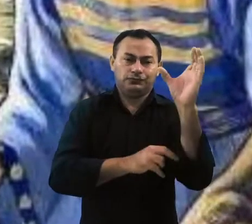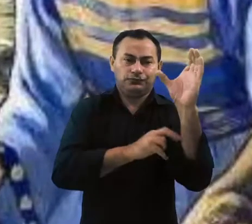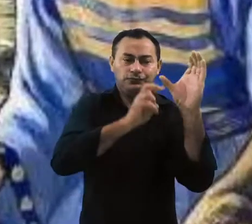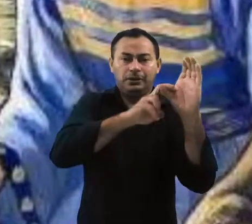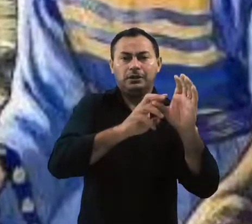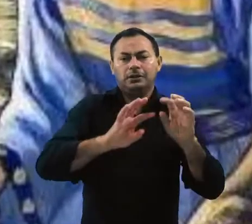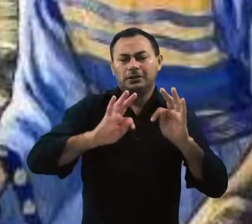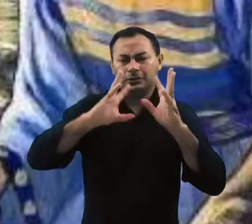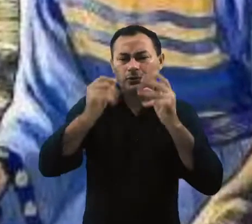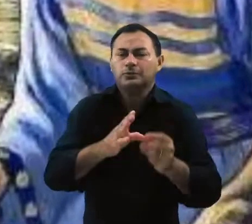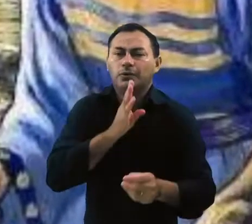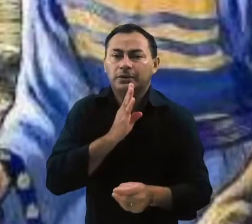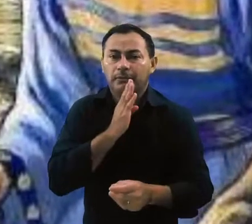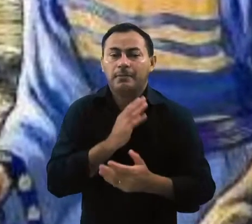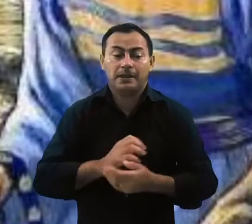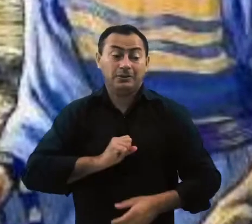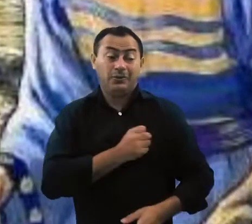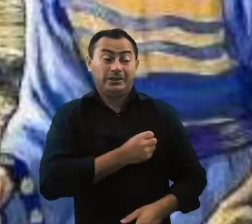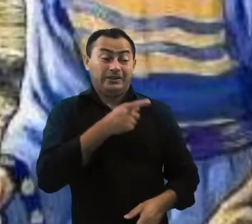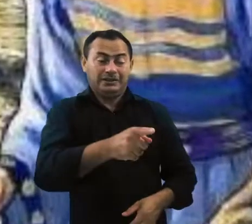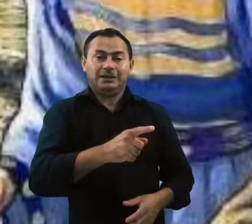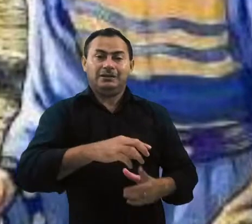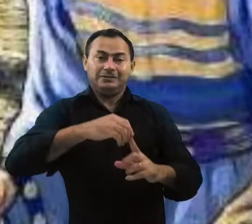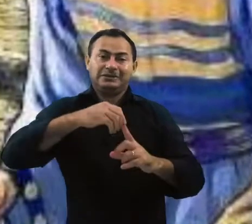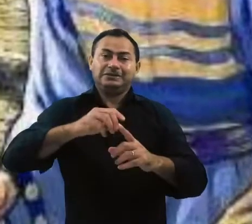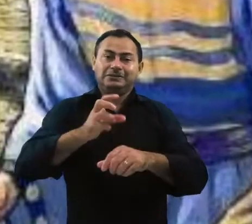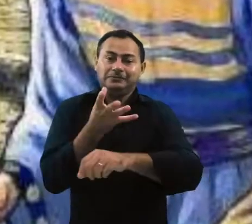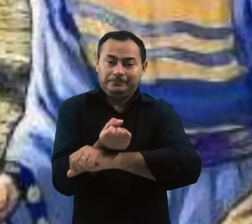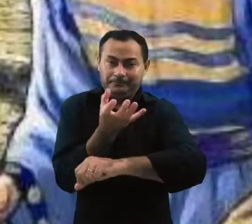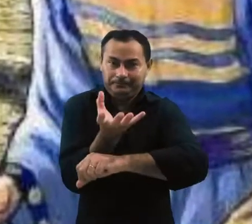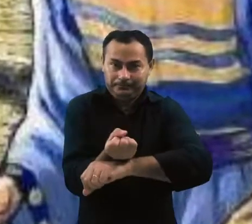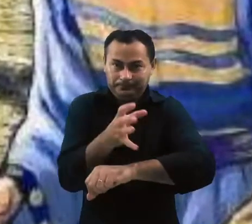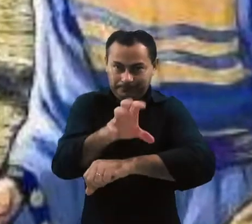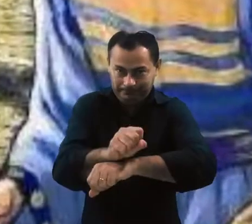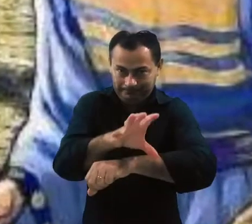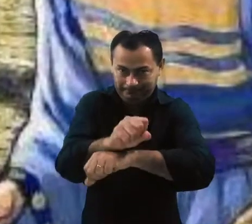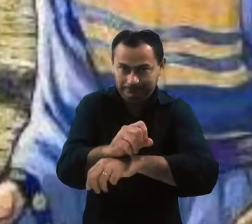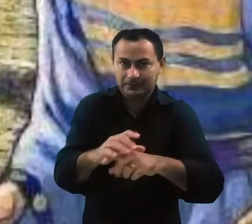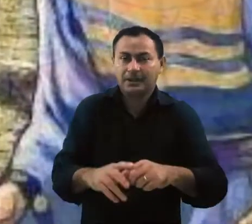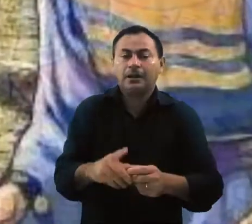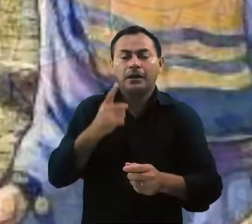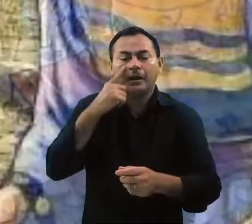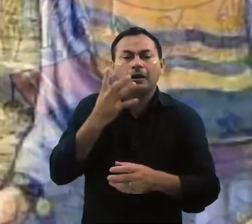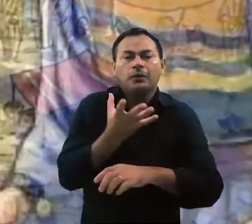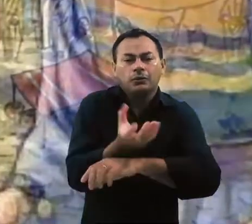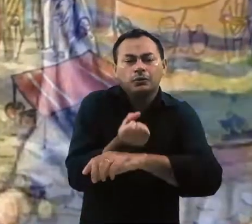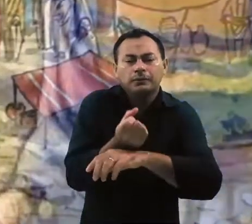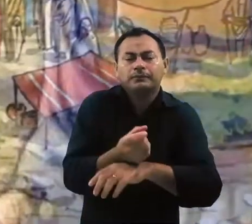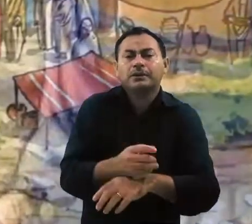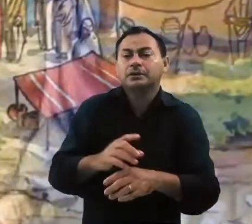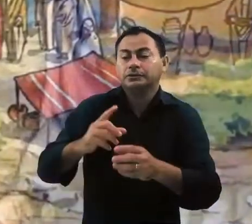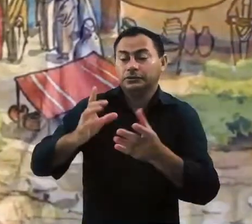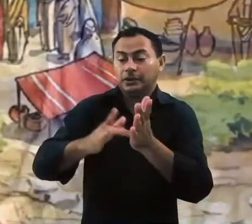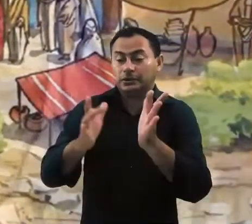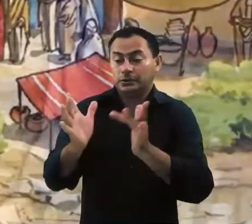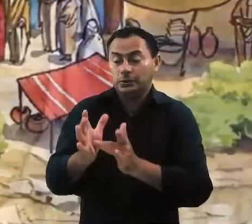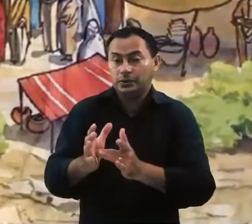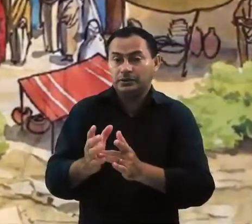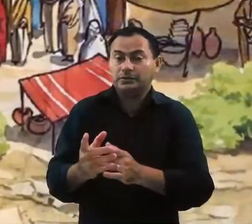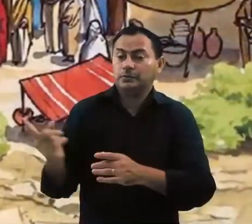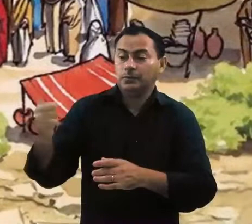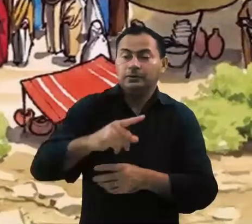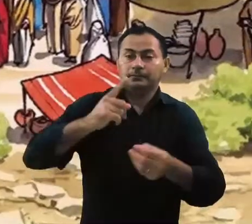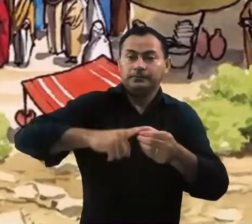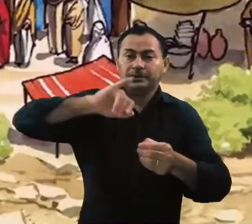provavelmente todos o conheciam e o odiavam eu creio que quando Jesus foi para Jericó demonstrou o